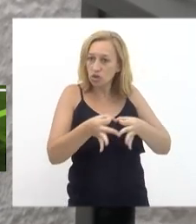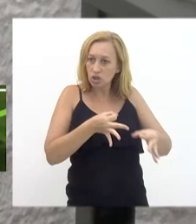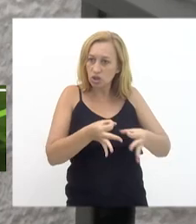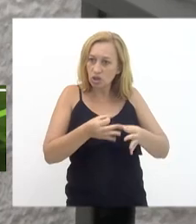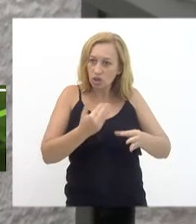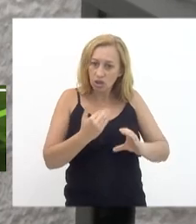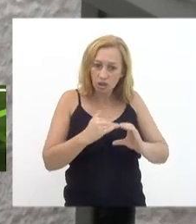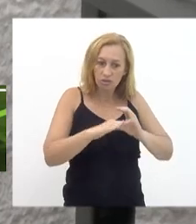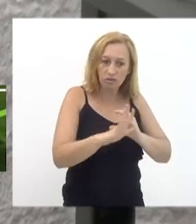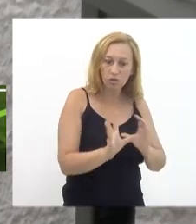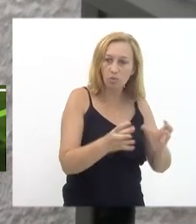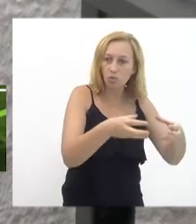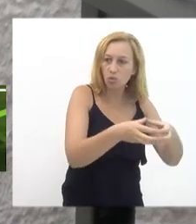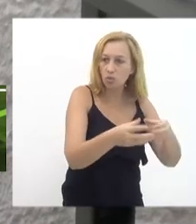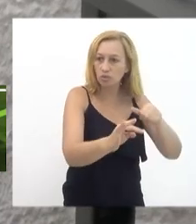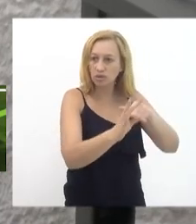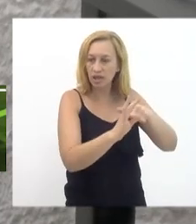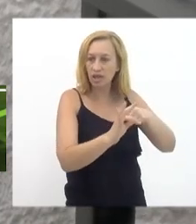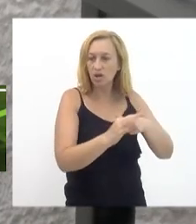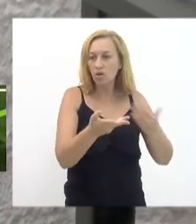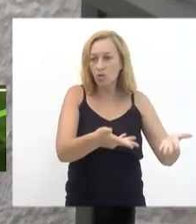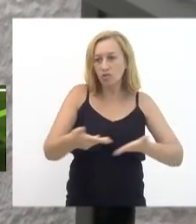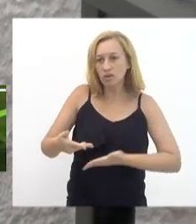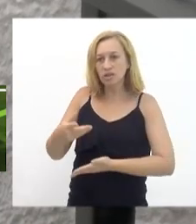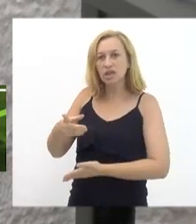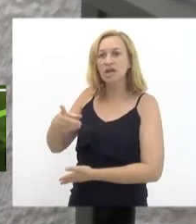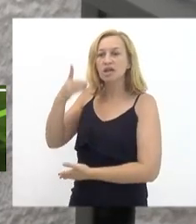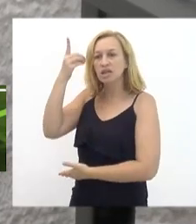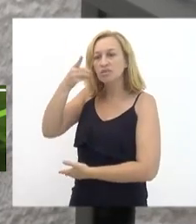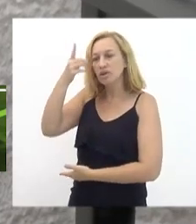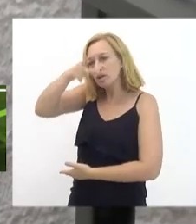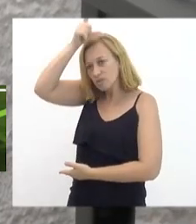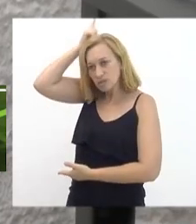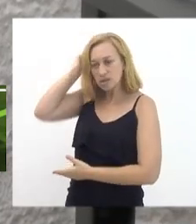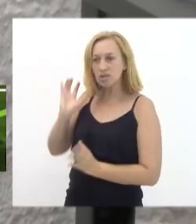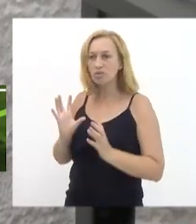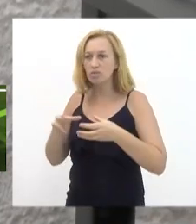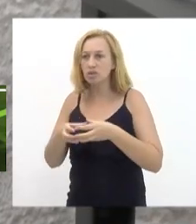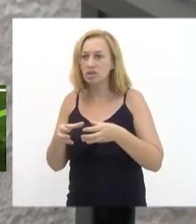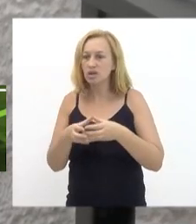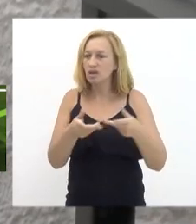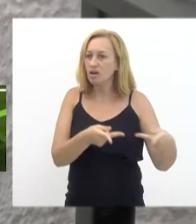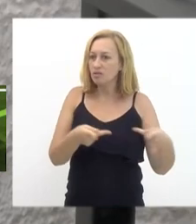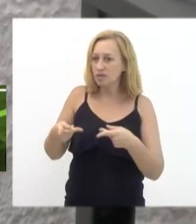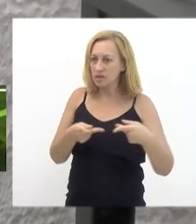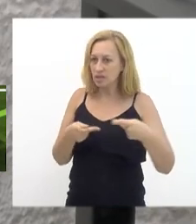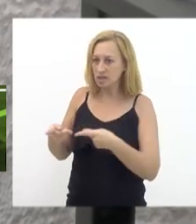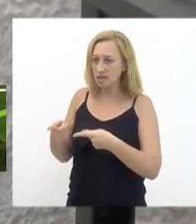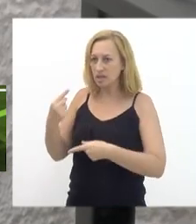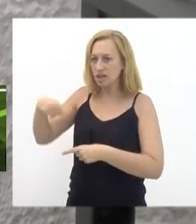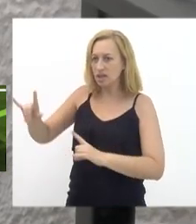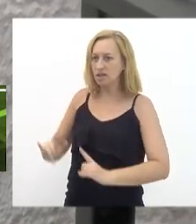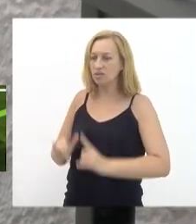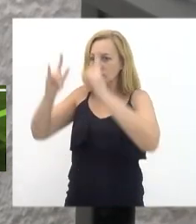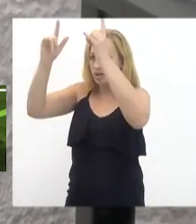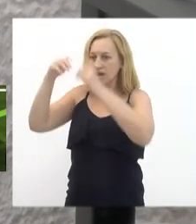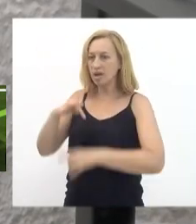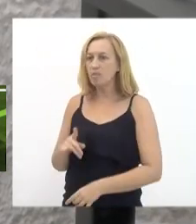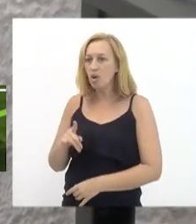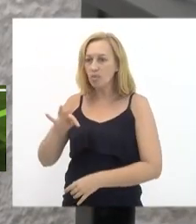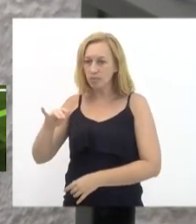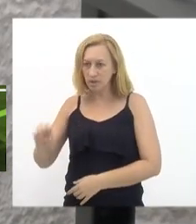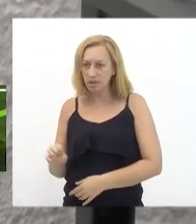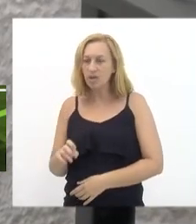aí eu queria convidar Luiz um dia comissão para fazer uma visita na nossa nos nossos andares lá no prédio da emop para